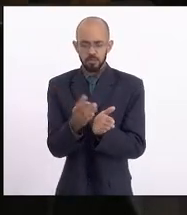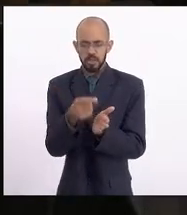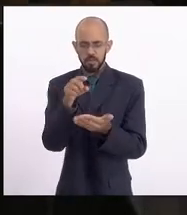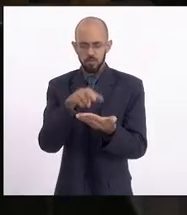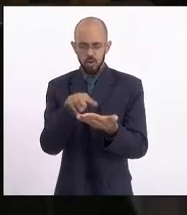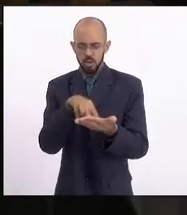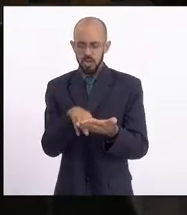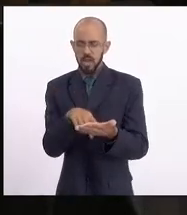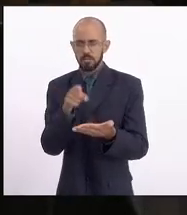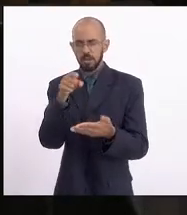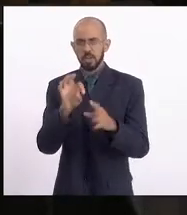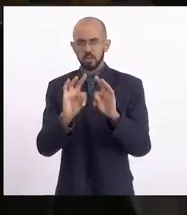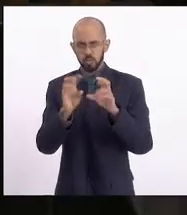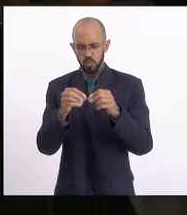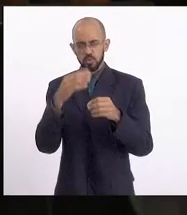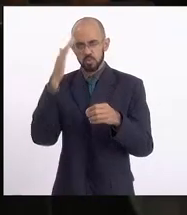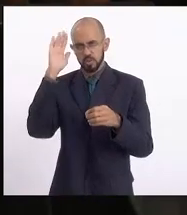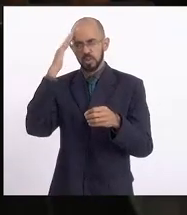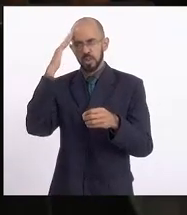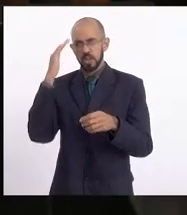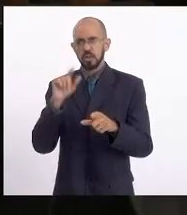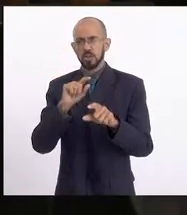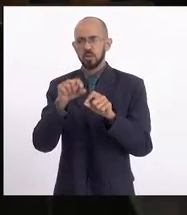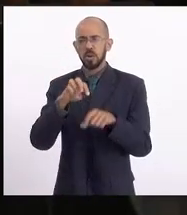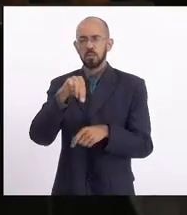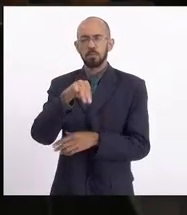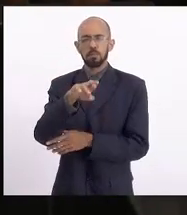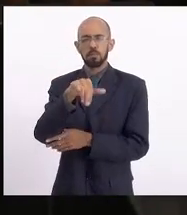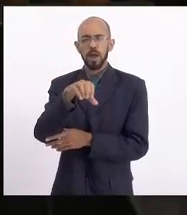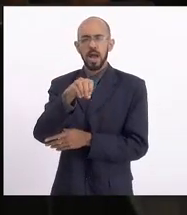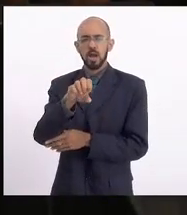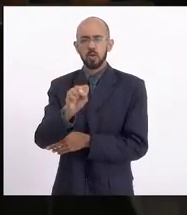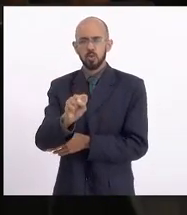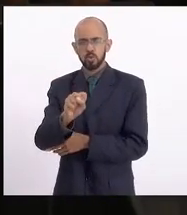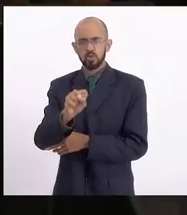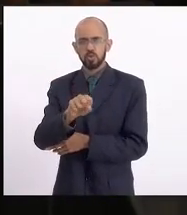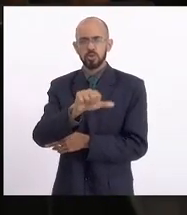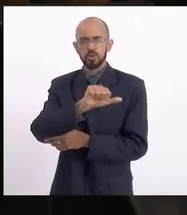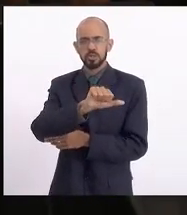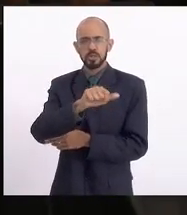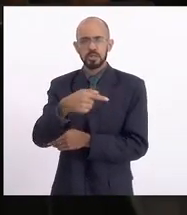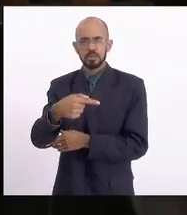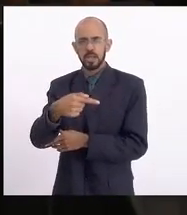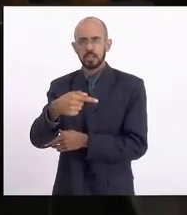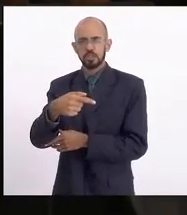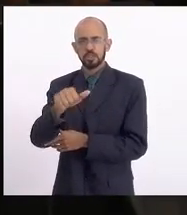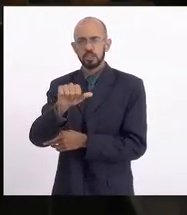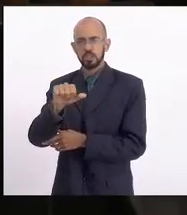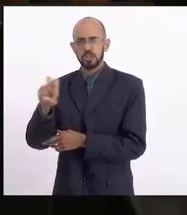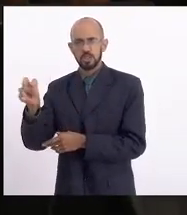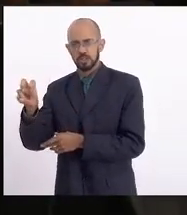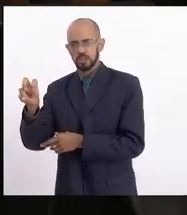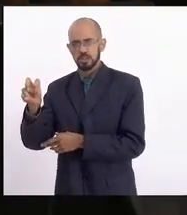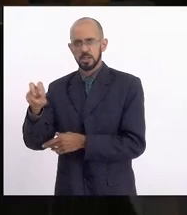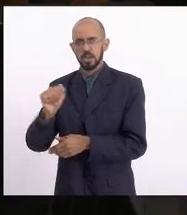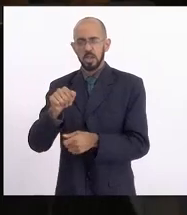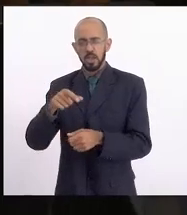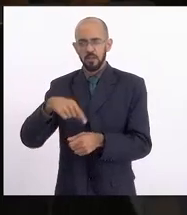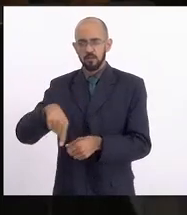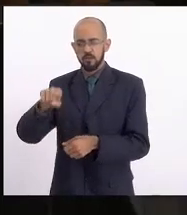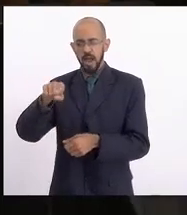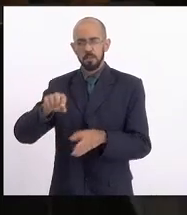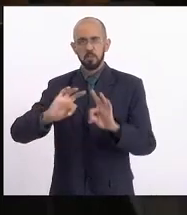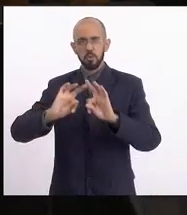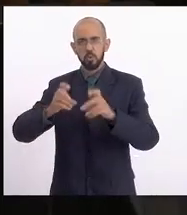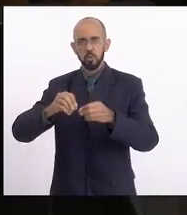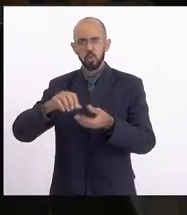todos possam entender, Marcos 17, 15, e disse-lhe: ide por todo o mundo e pregai o evangelho a